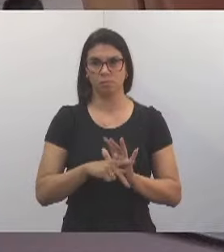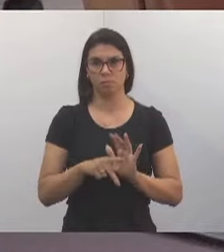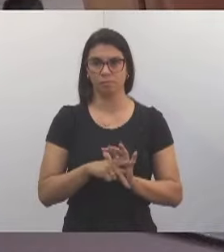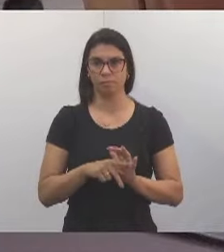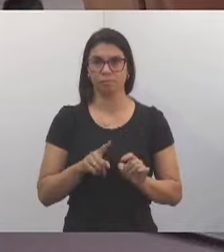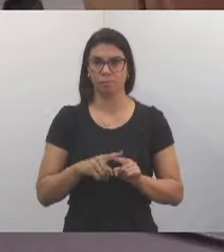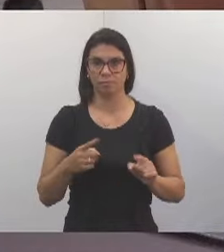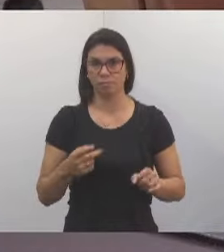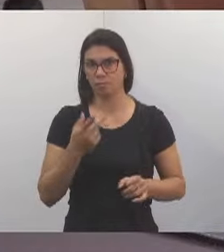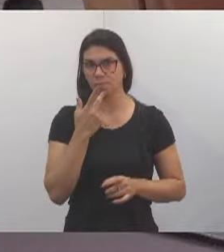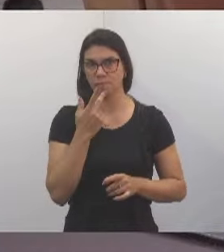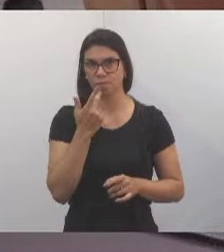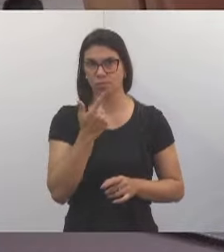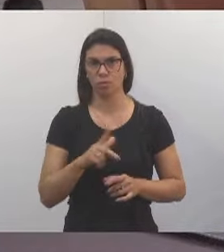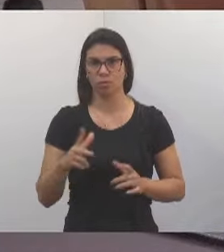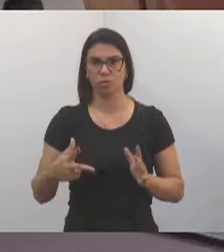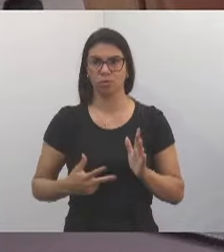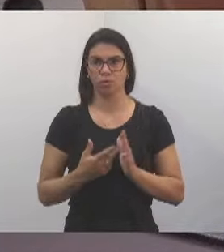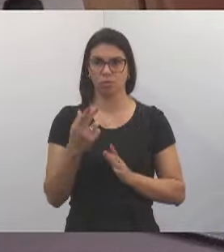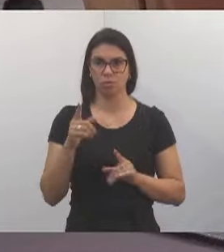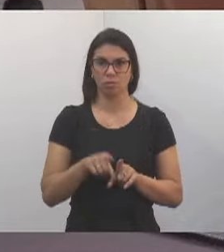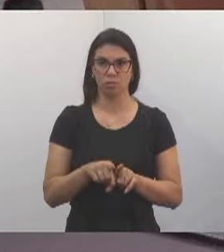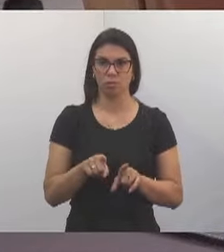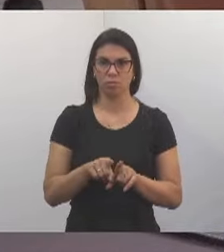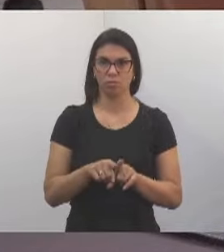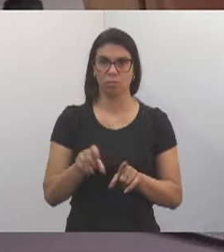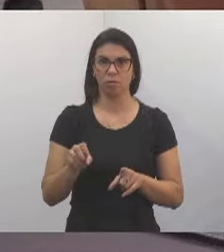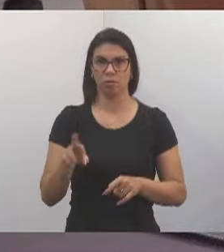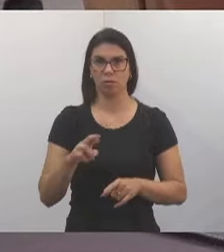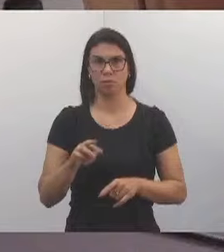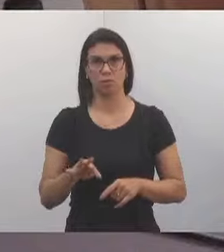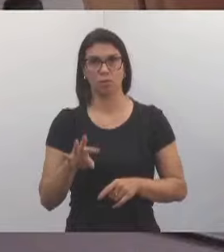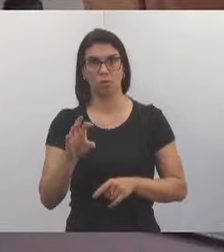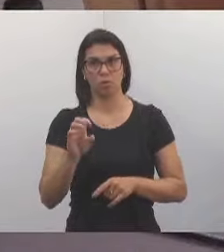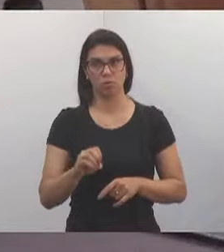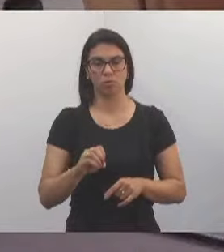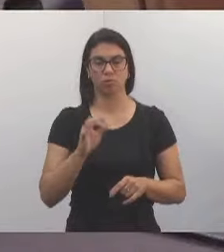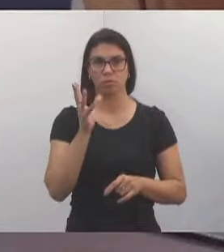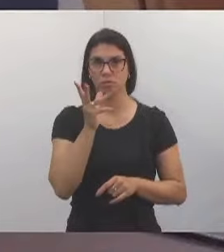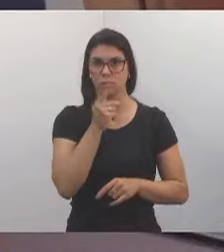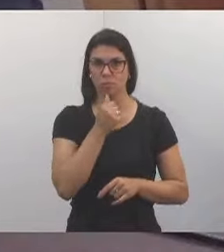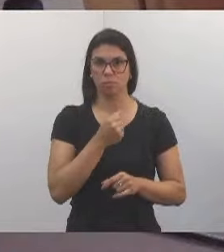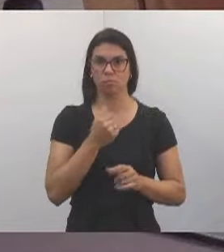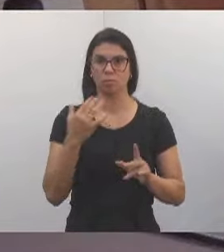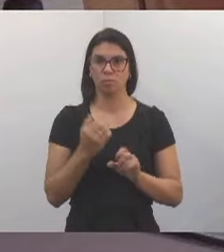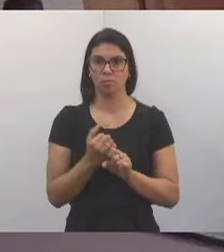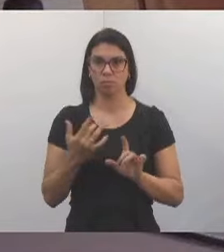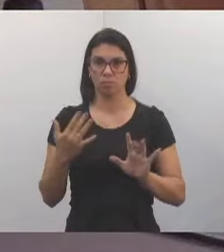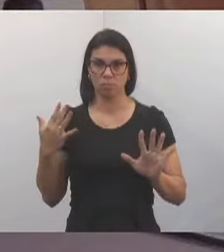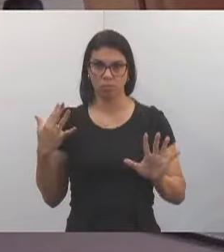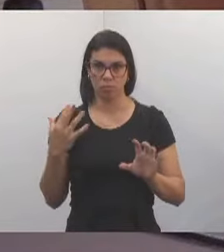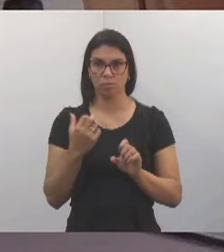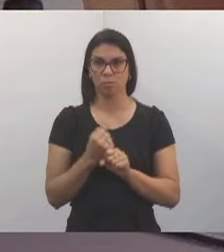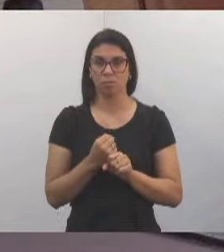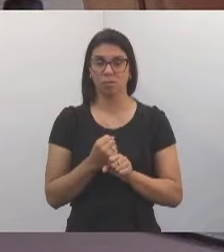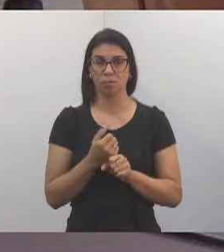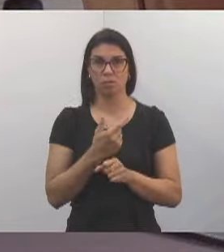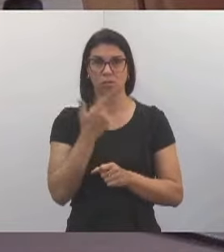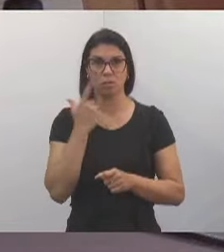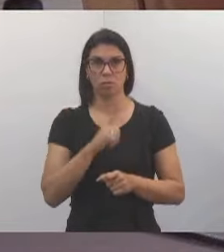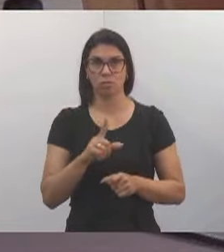falar de outras cirurgias, como cirurgias ortopédicas, que a demora está sendo gigantesca. Tenho casos comigo que desde 2021 que a gente não